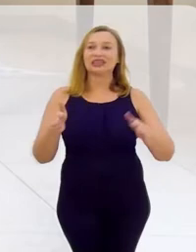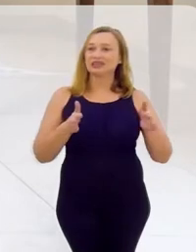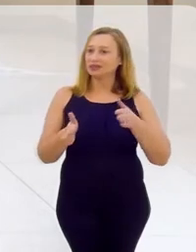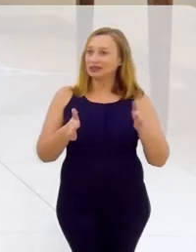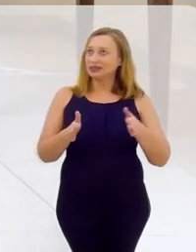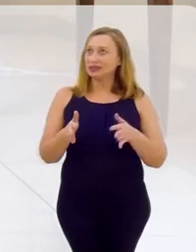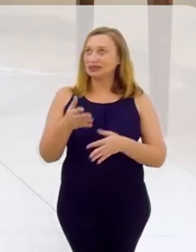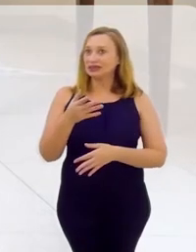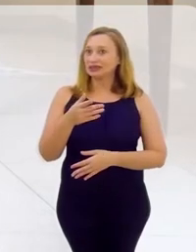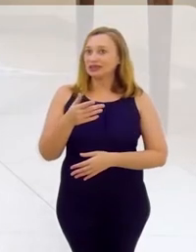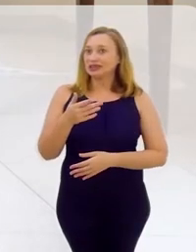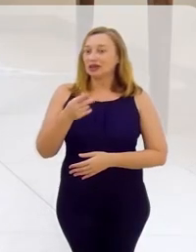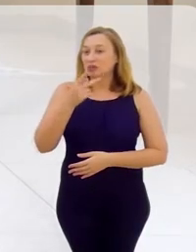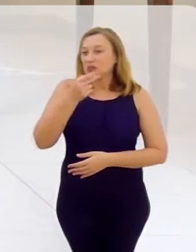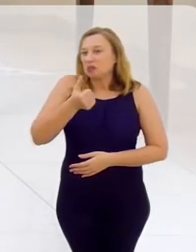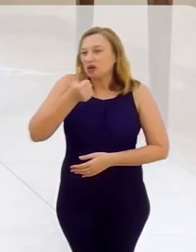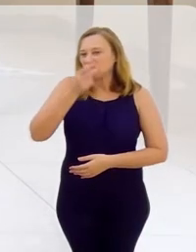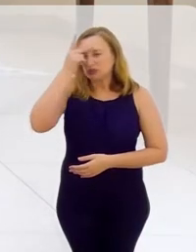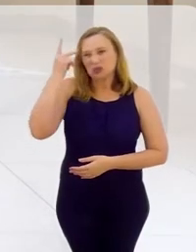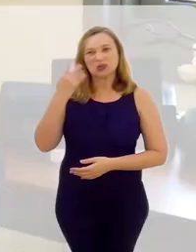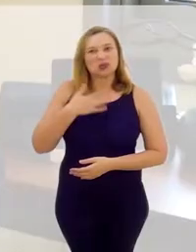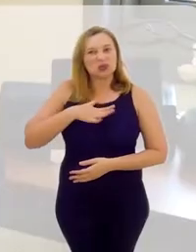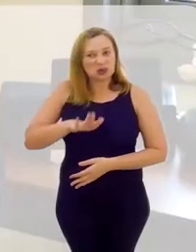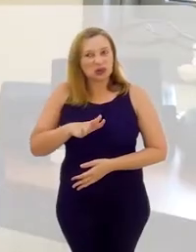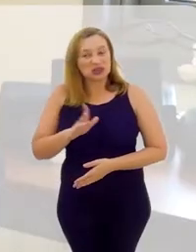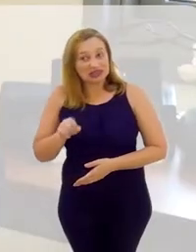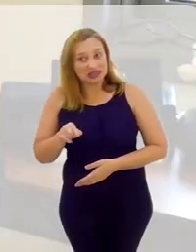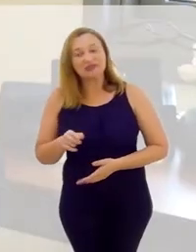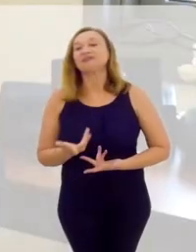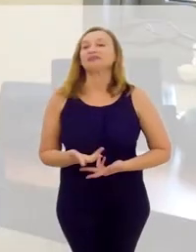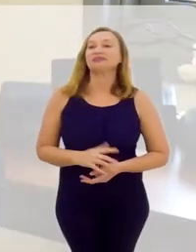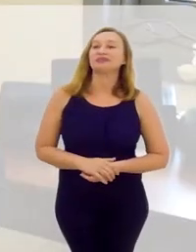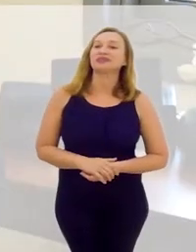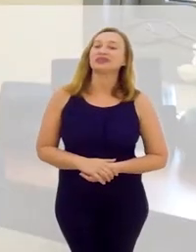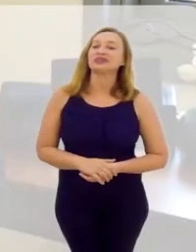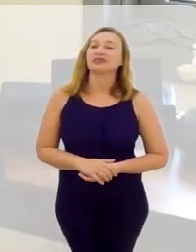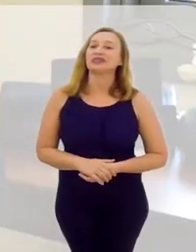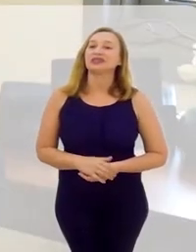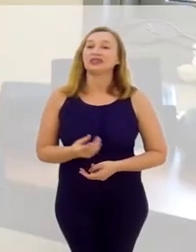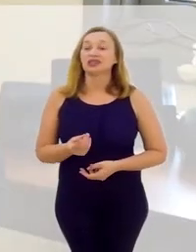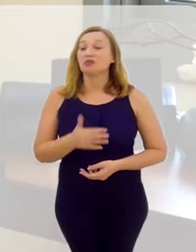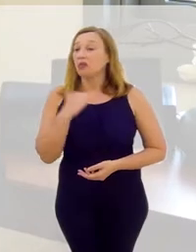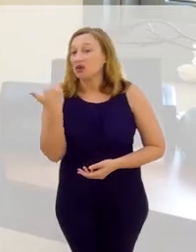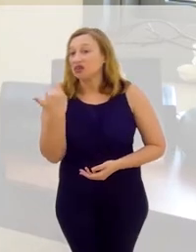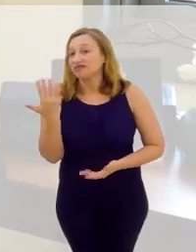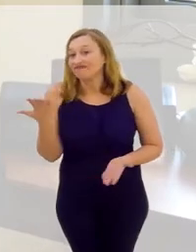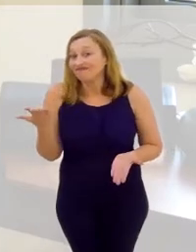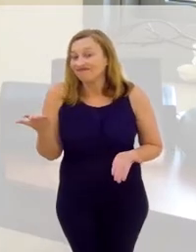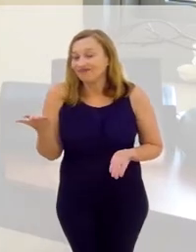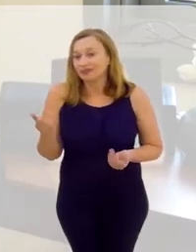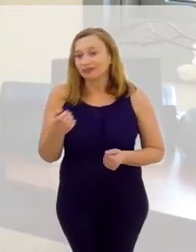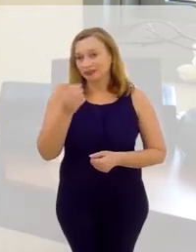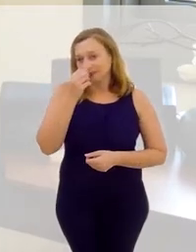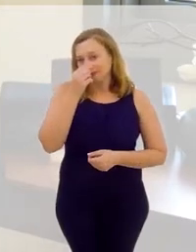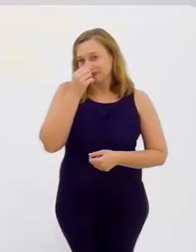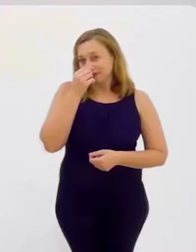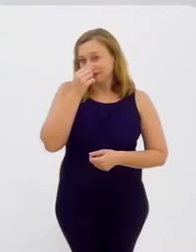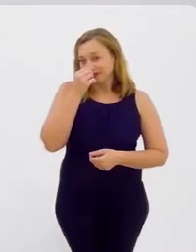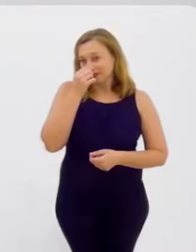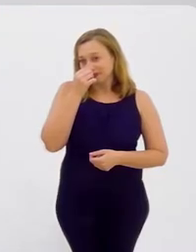E chegamos àquela parte que nem todo mundo gosta, né? A pessoa vai embora,